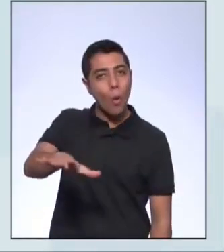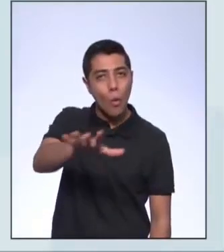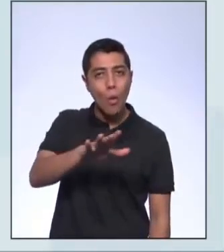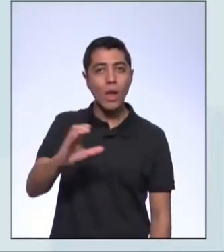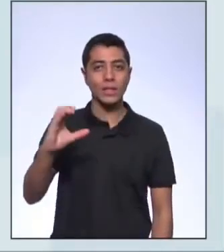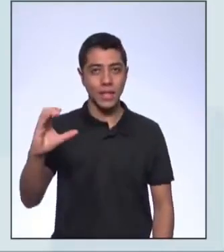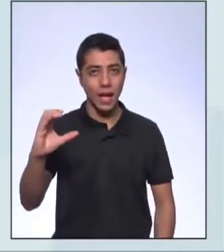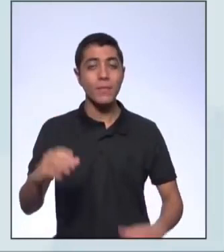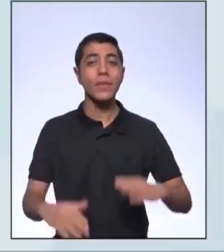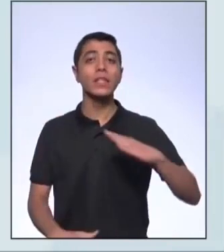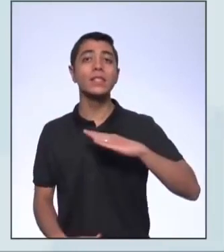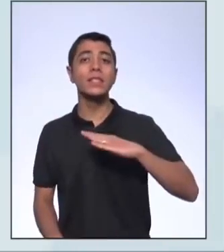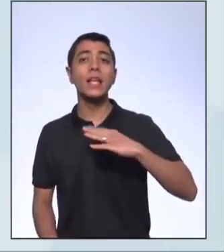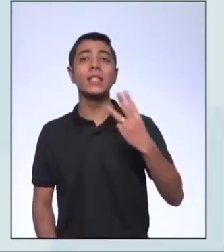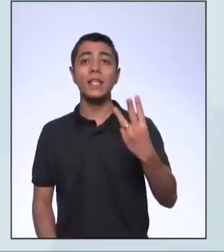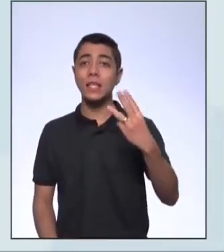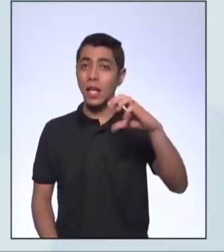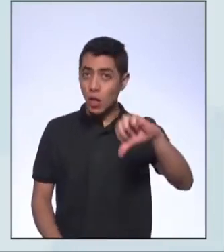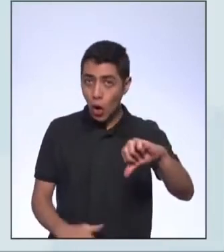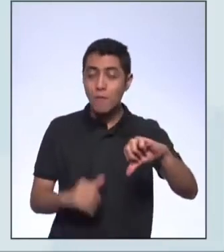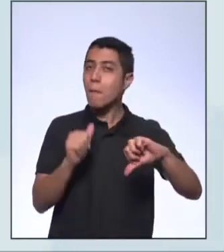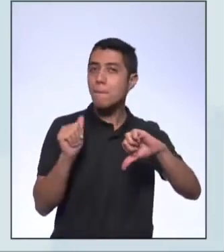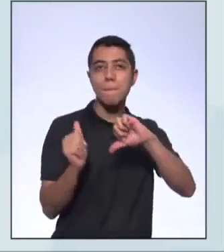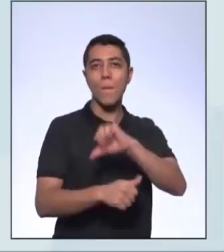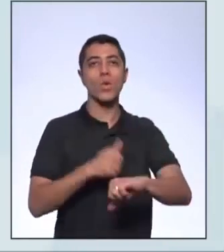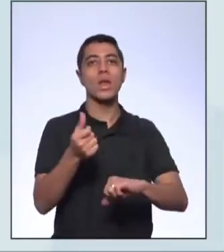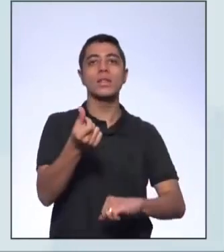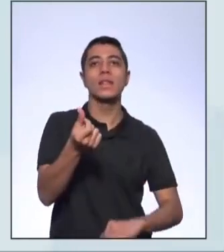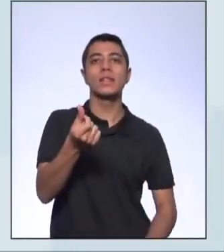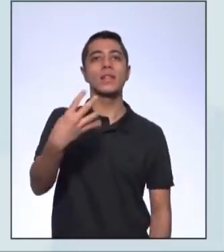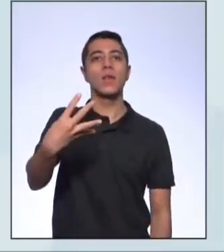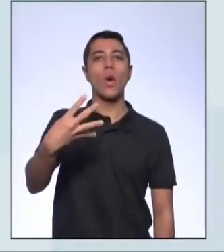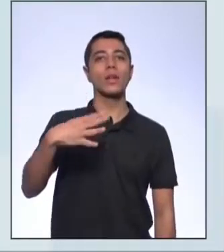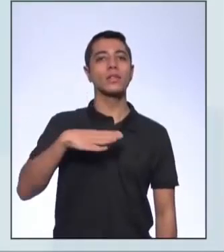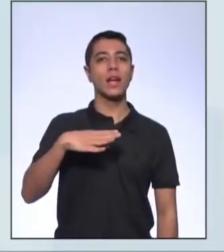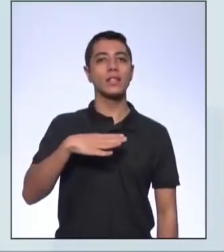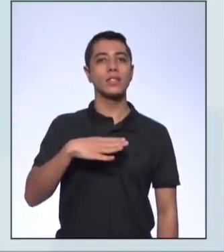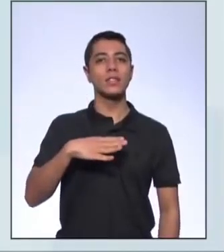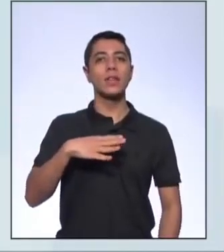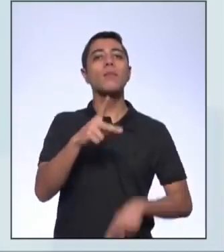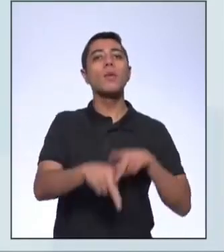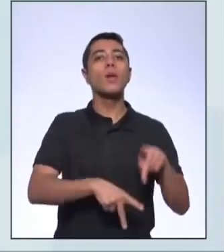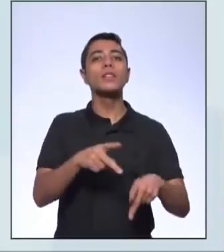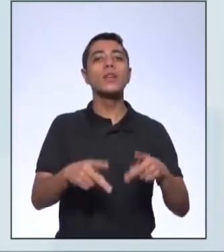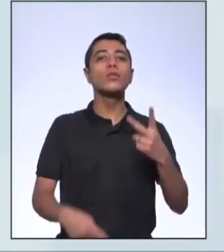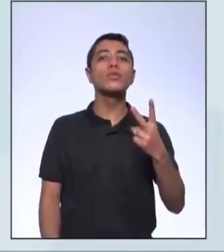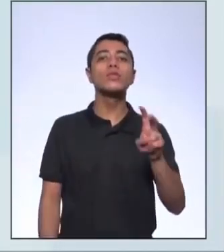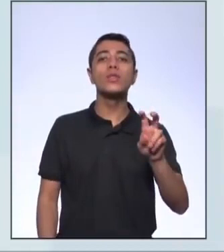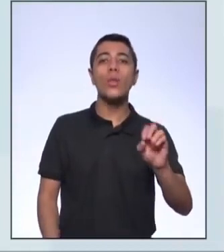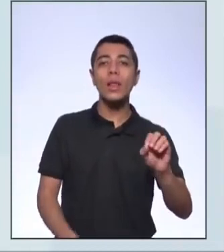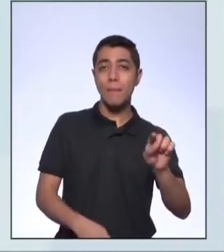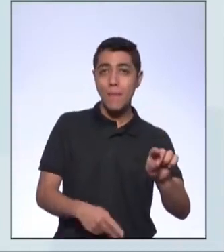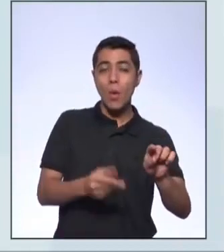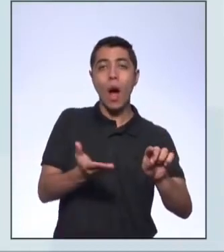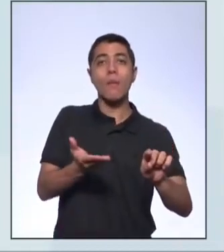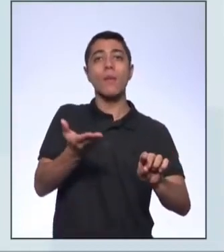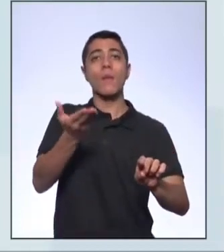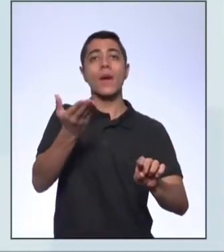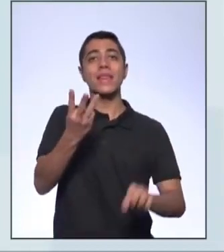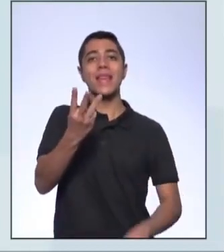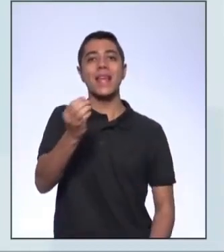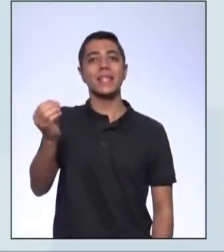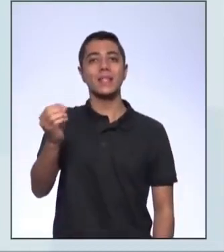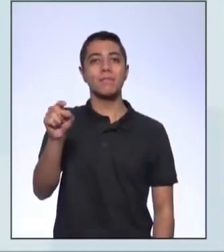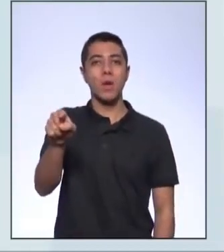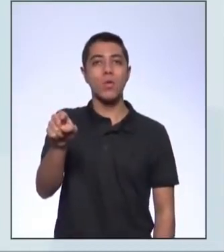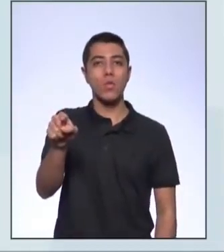39 cidades passou para 64 cidades é a média era de 250 mil habitantes passou para 300.000 a partir